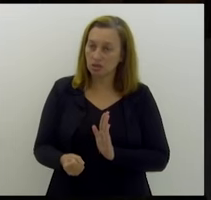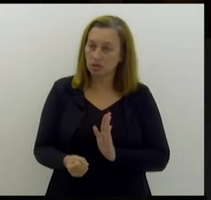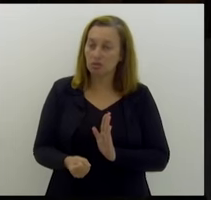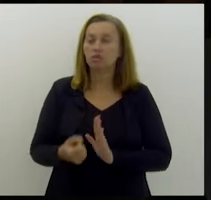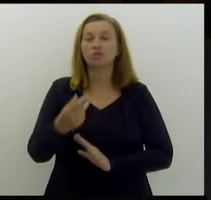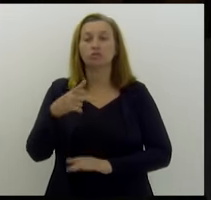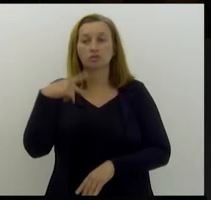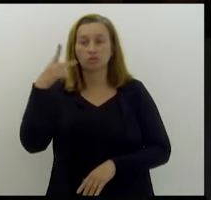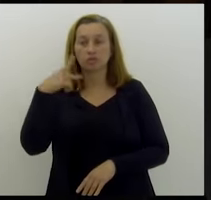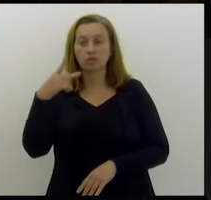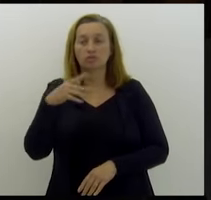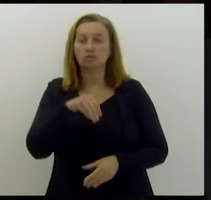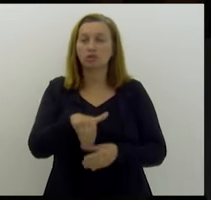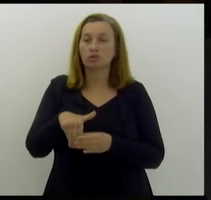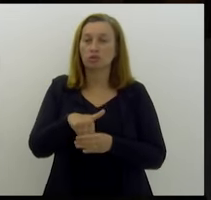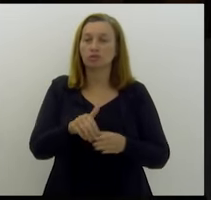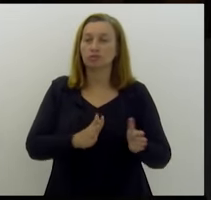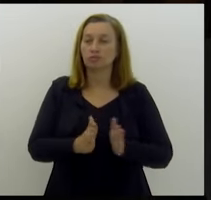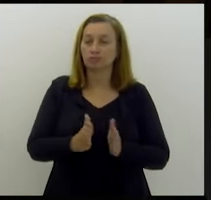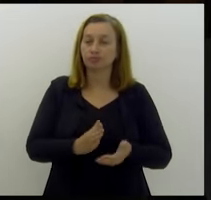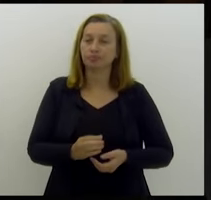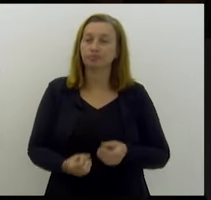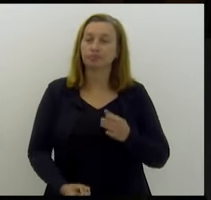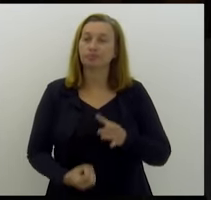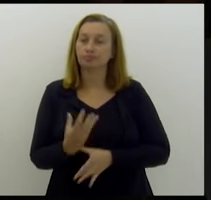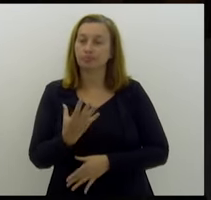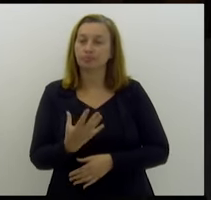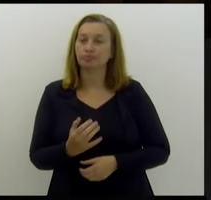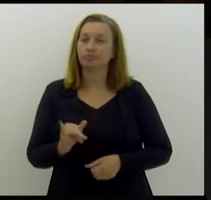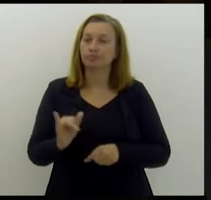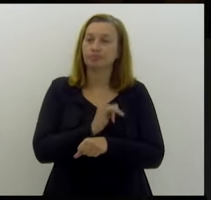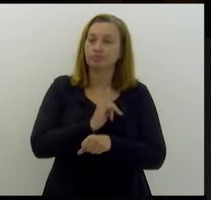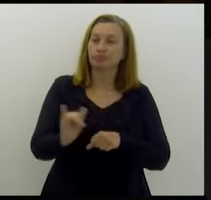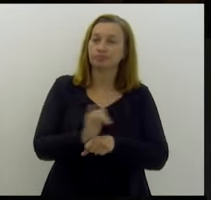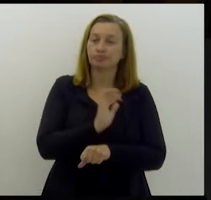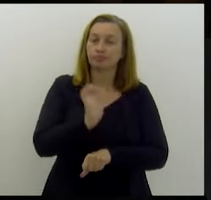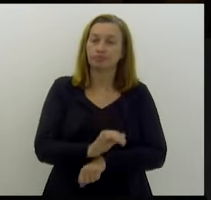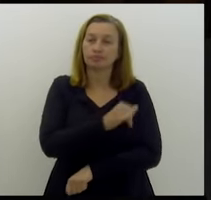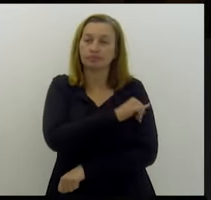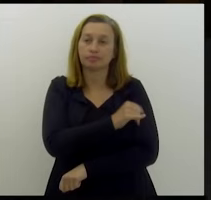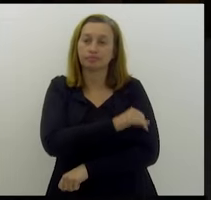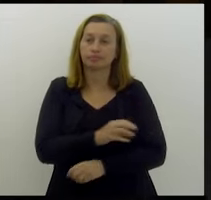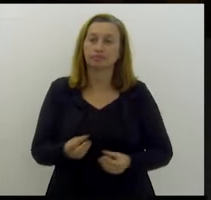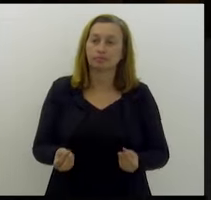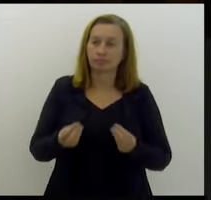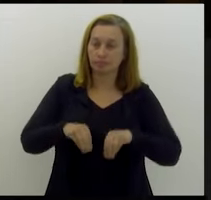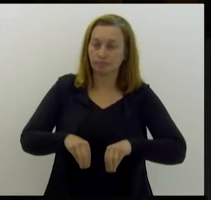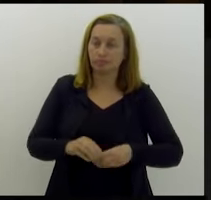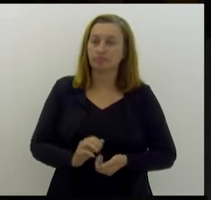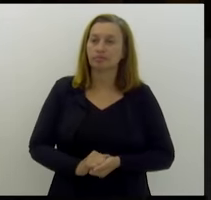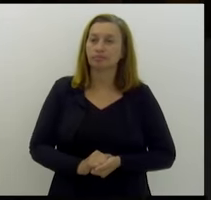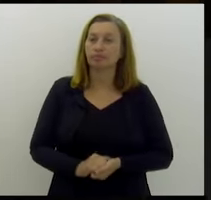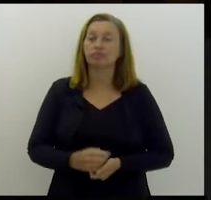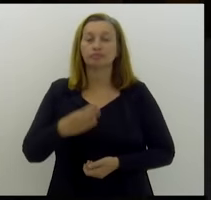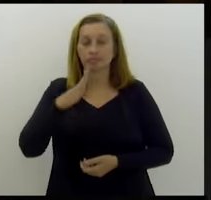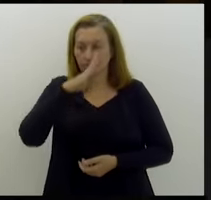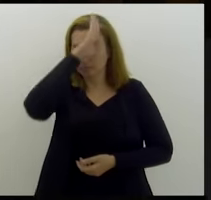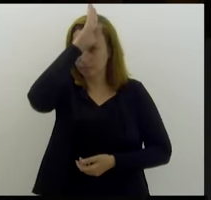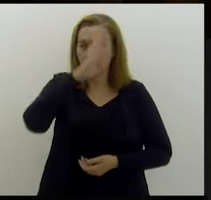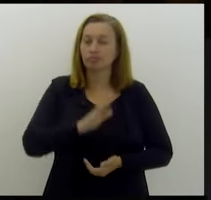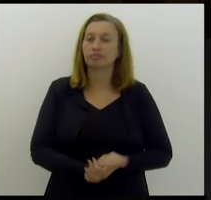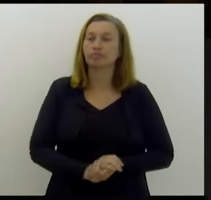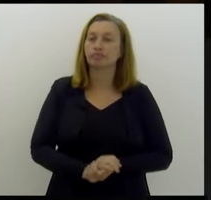política eleitoreira e criou condições para que o Estado do Rio de Janeiro hoje estivesse quebrando bolsonaro foi quem